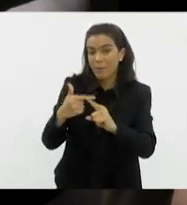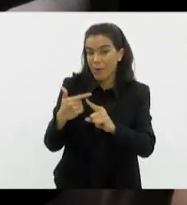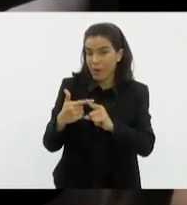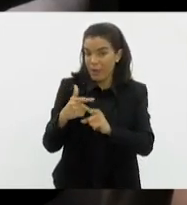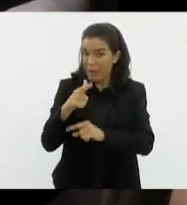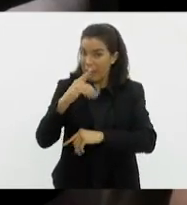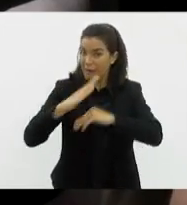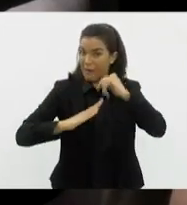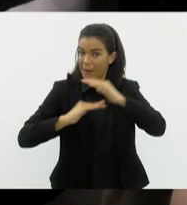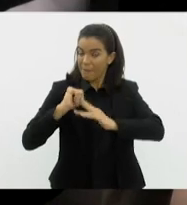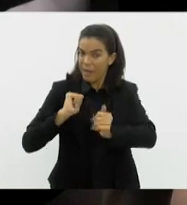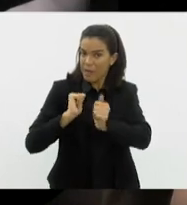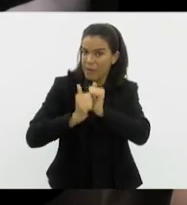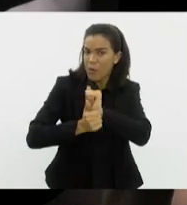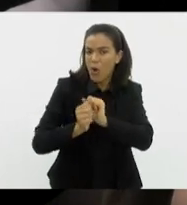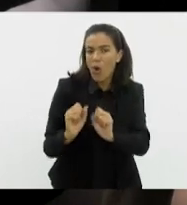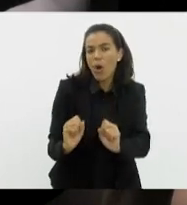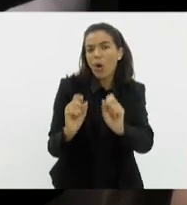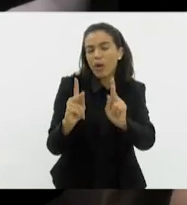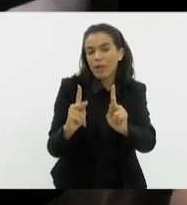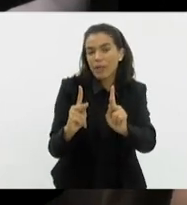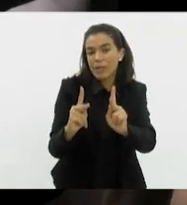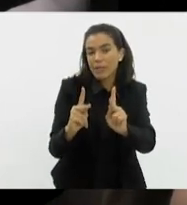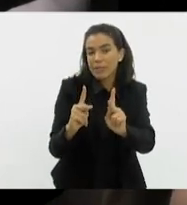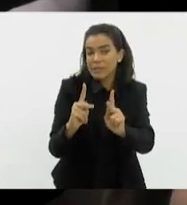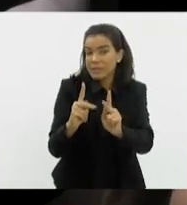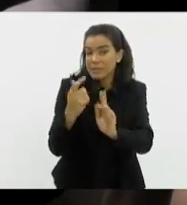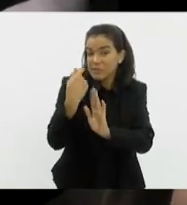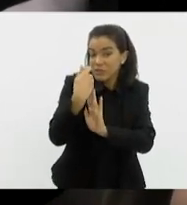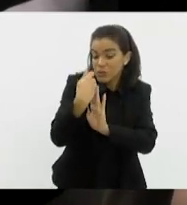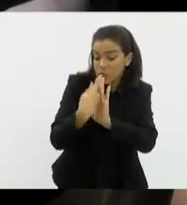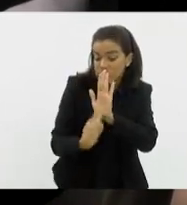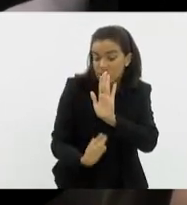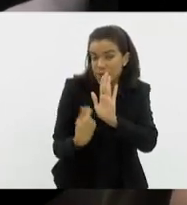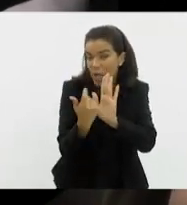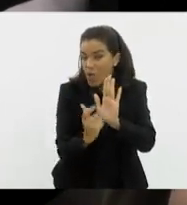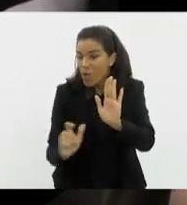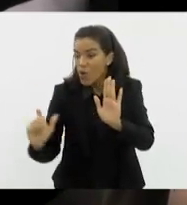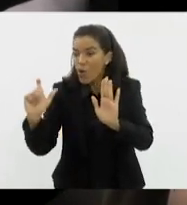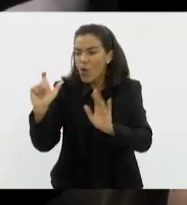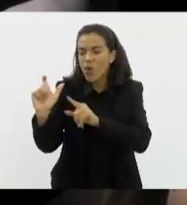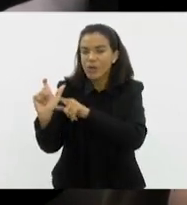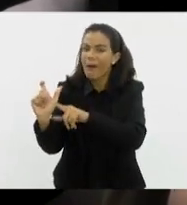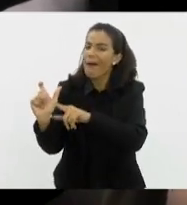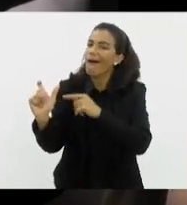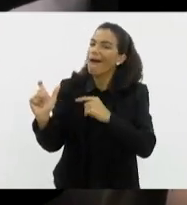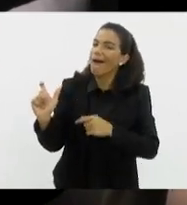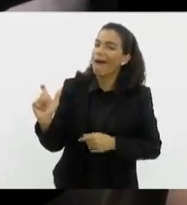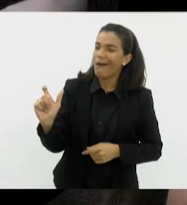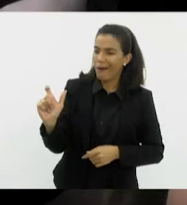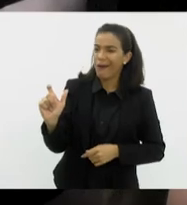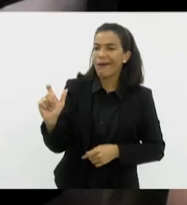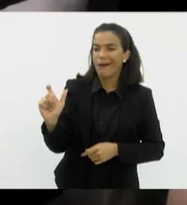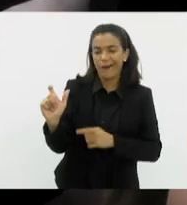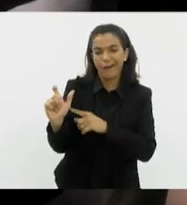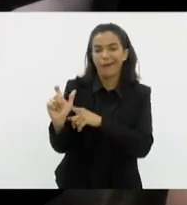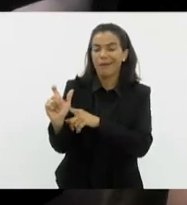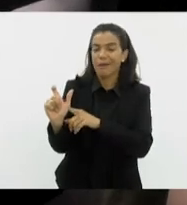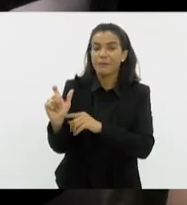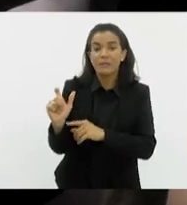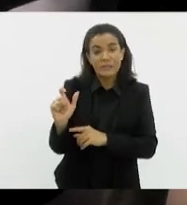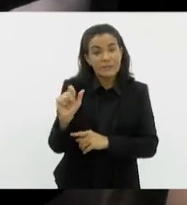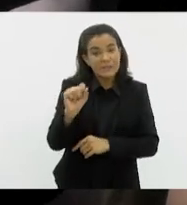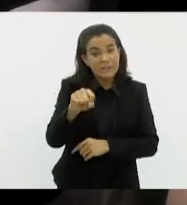a prática esportiva, ok. Se no escopo do projeto tiver uma outra coisa, aí eu vou ter uma outra compreensão.